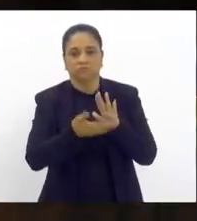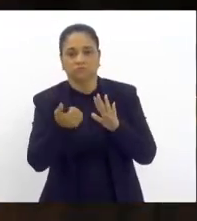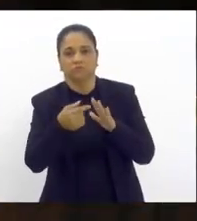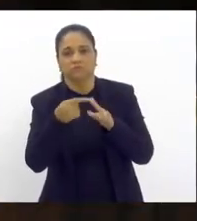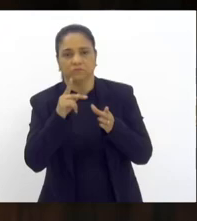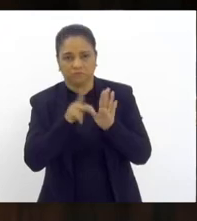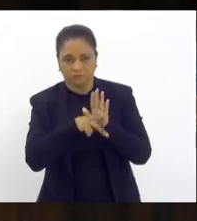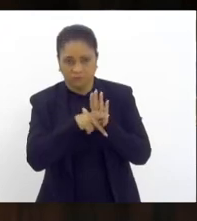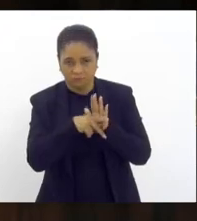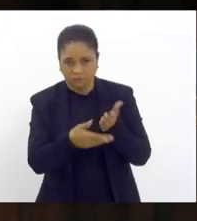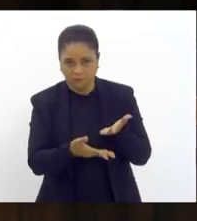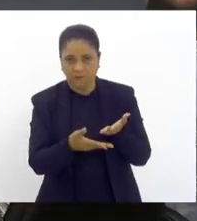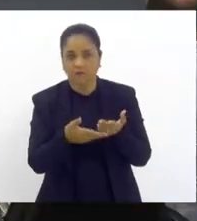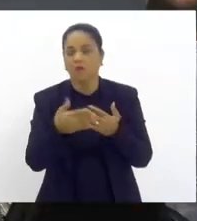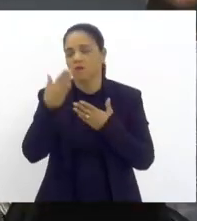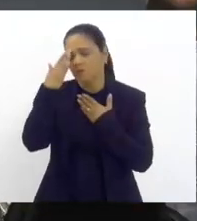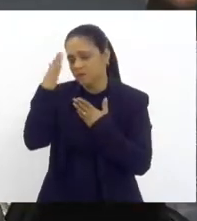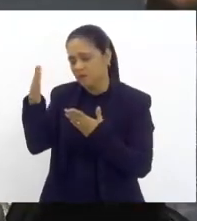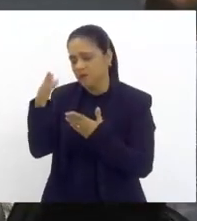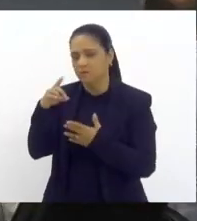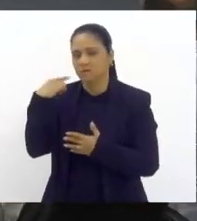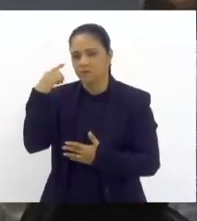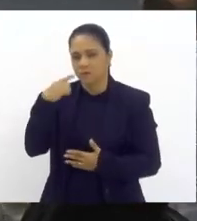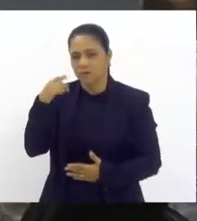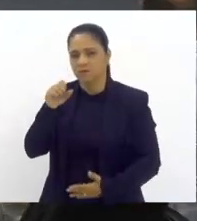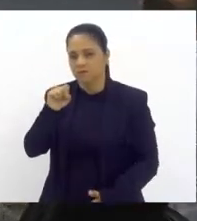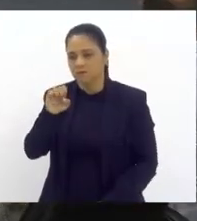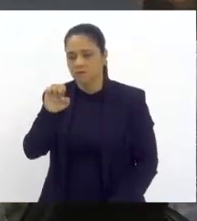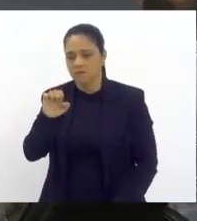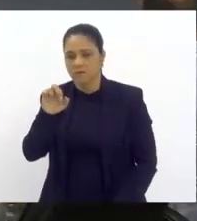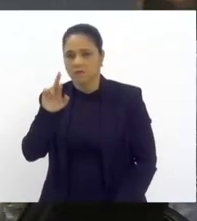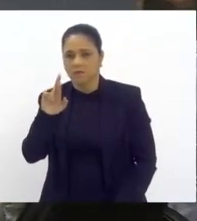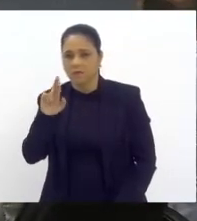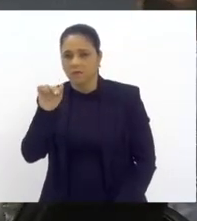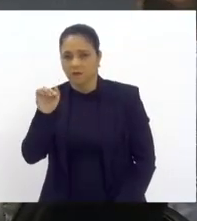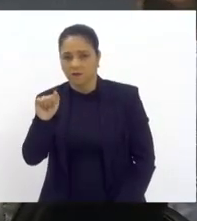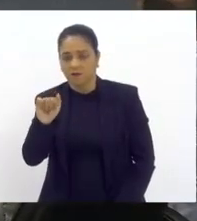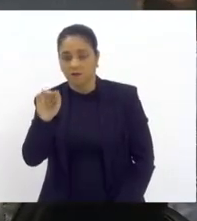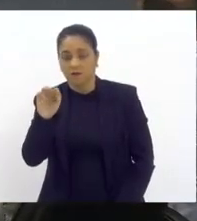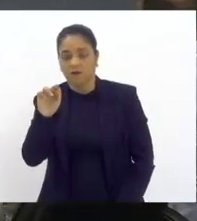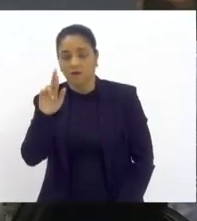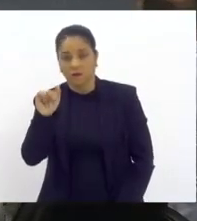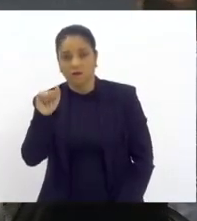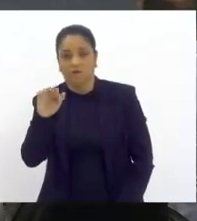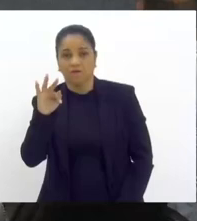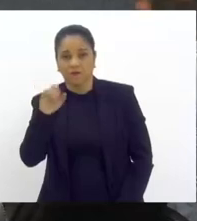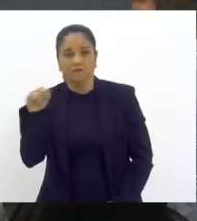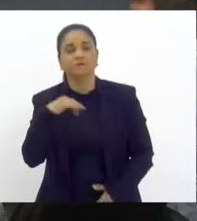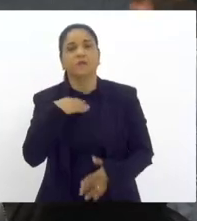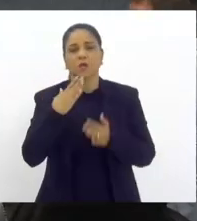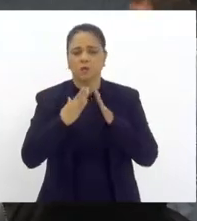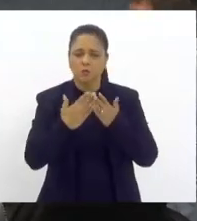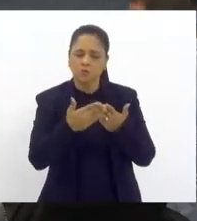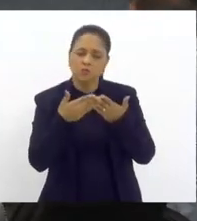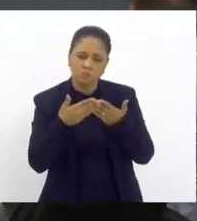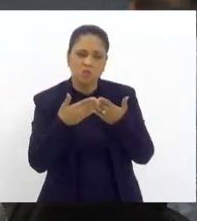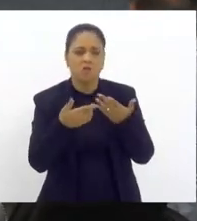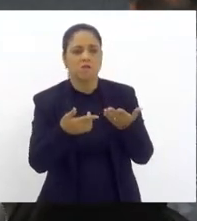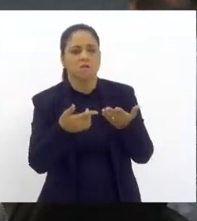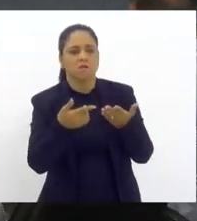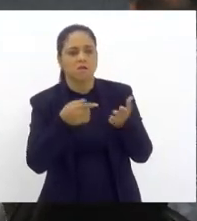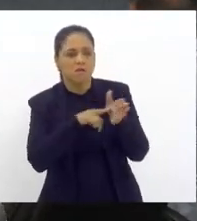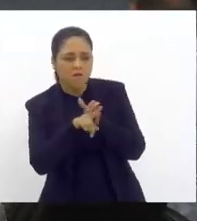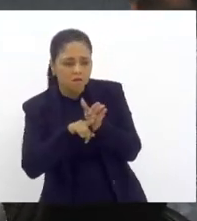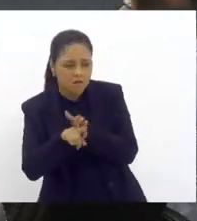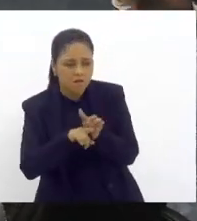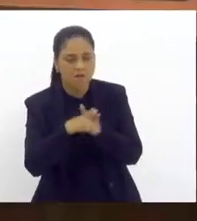Flávio Serafini. Queria pedir uma questão de ordem, presidente. Concedida. Eu gostaria que a CCJ analisasse a